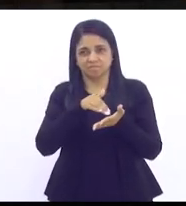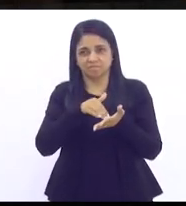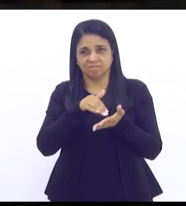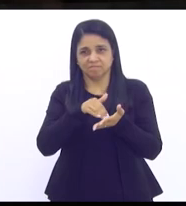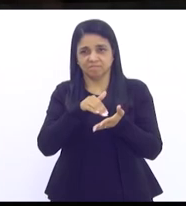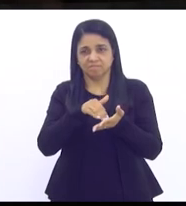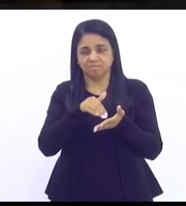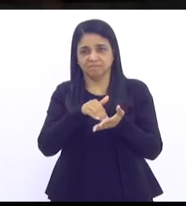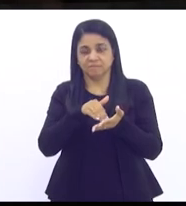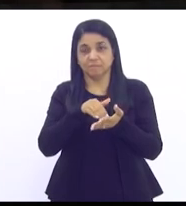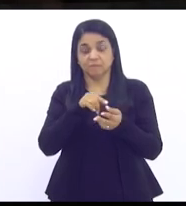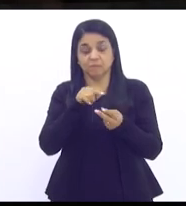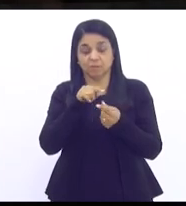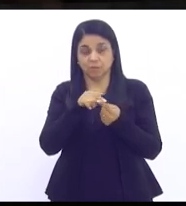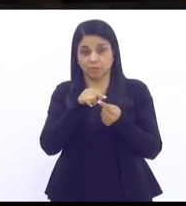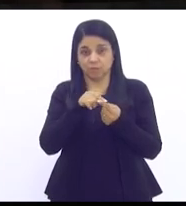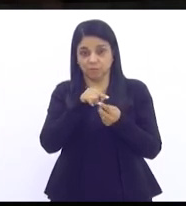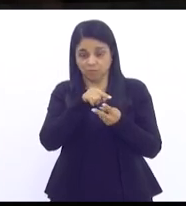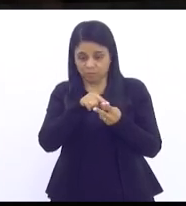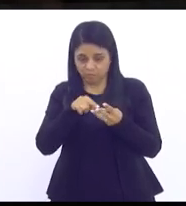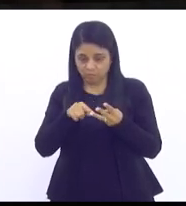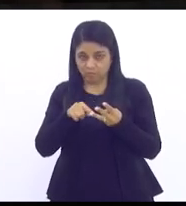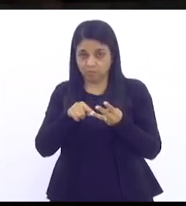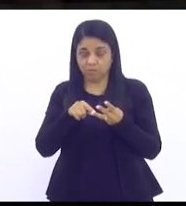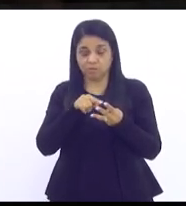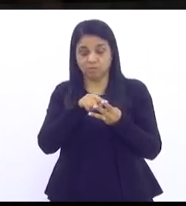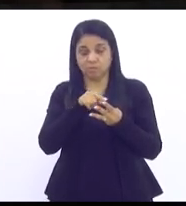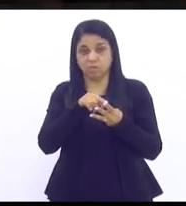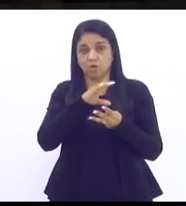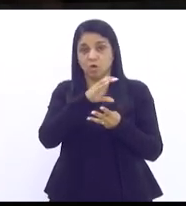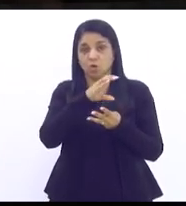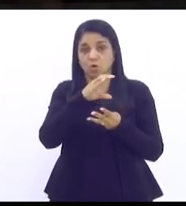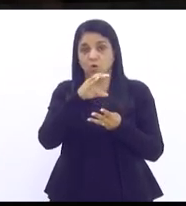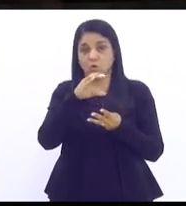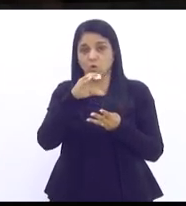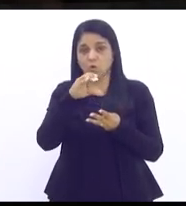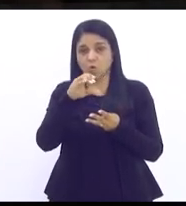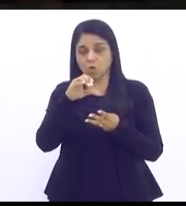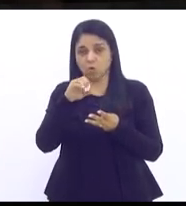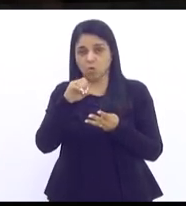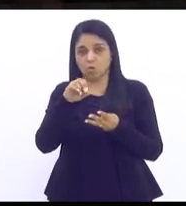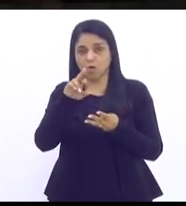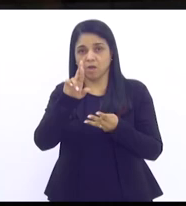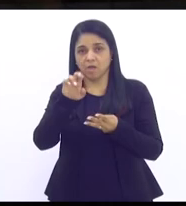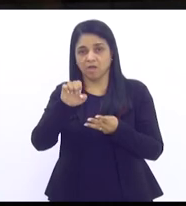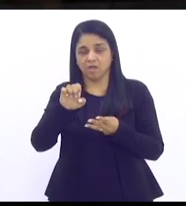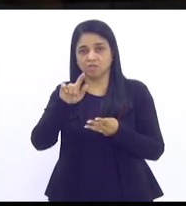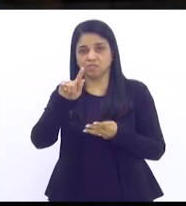desses instrumentos a Corregedoria Unificada.